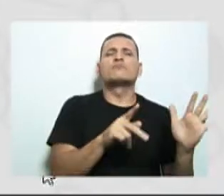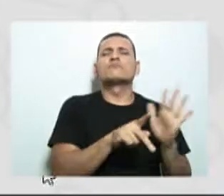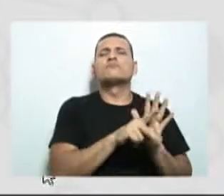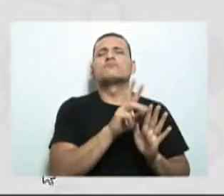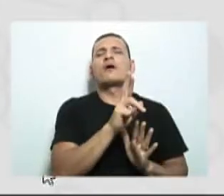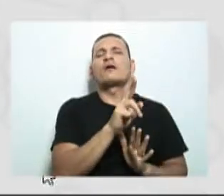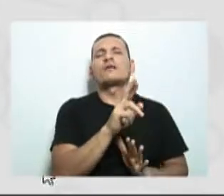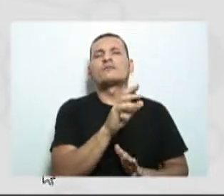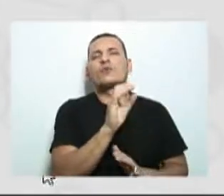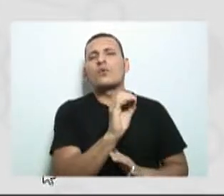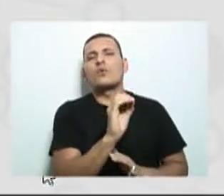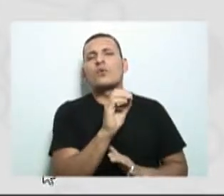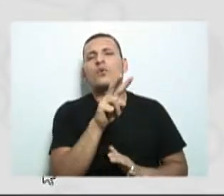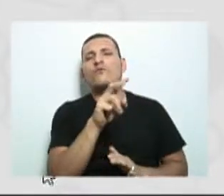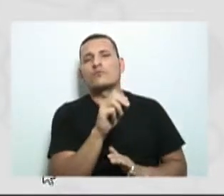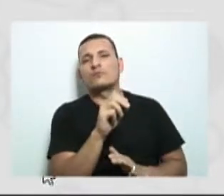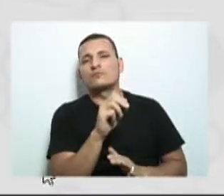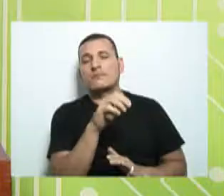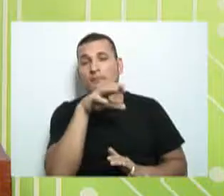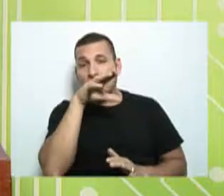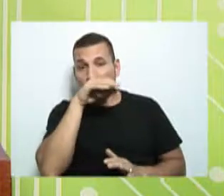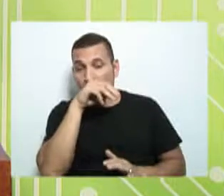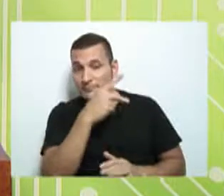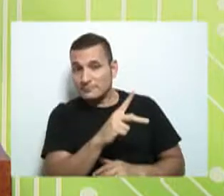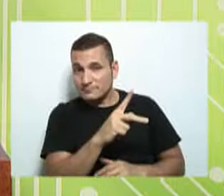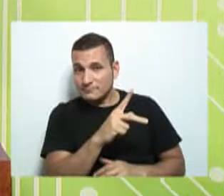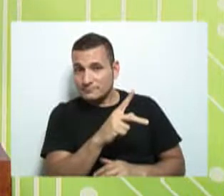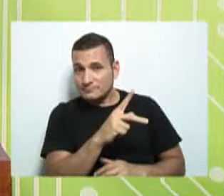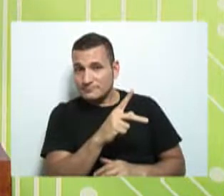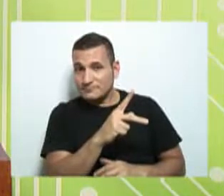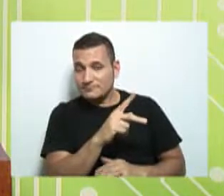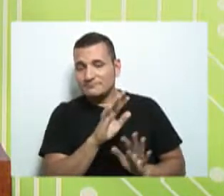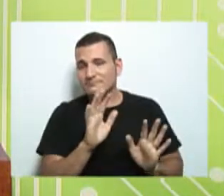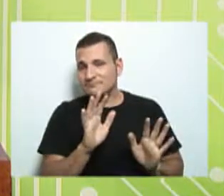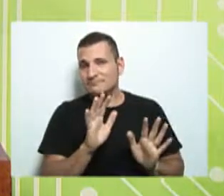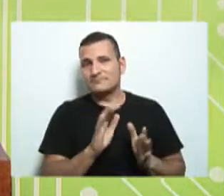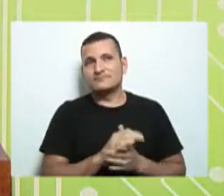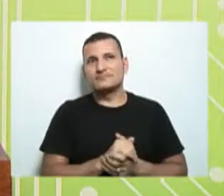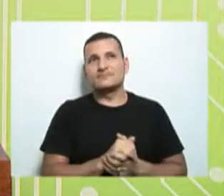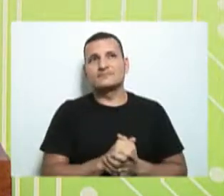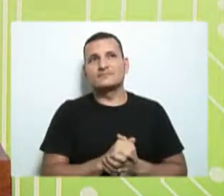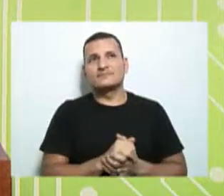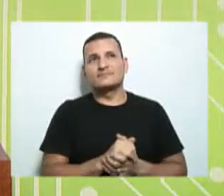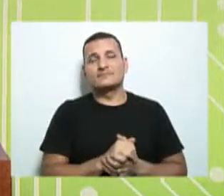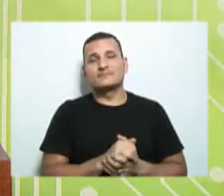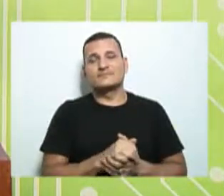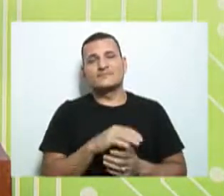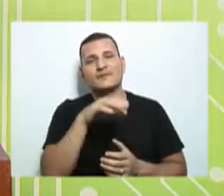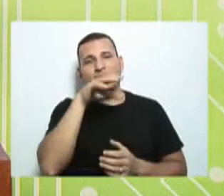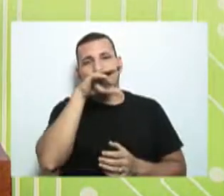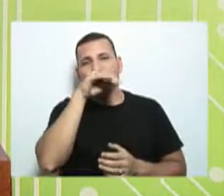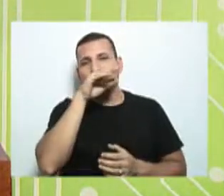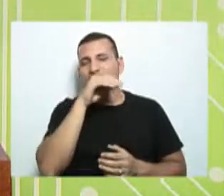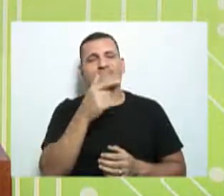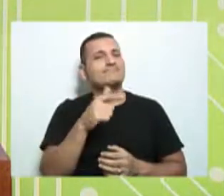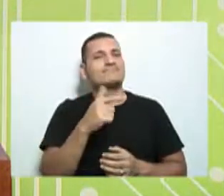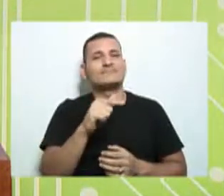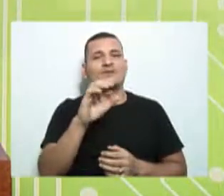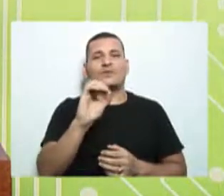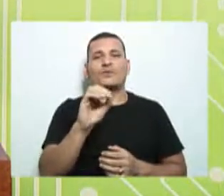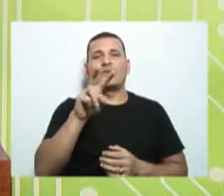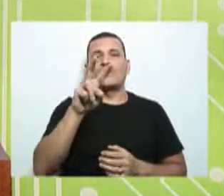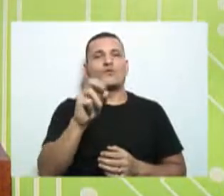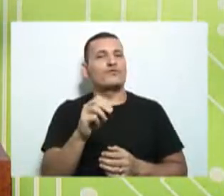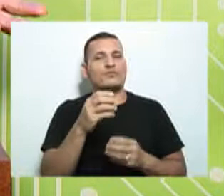Foi? Pois é, colocaram o pato. Dançaram, pagaram o pato então. Por quê? Porque o pato não bota ovo. Gente, eu